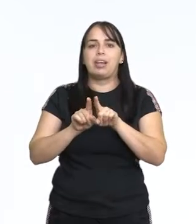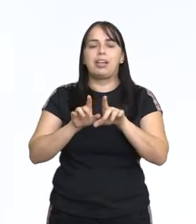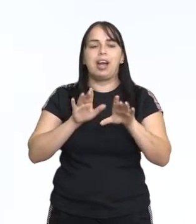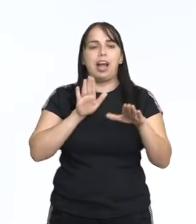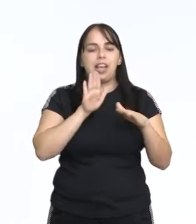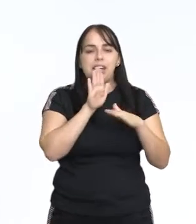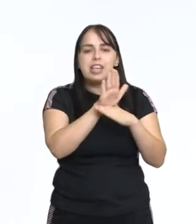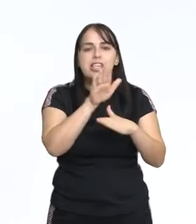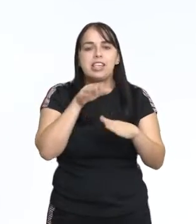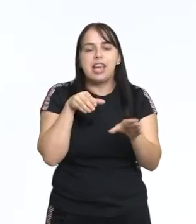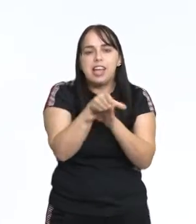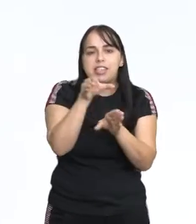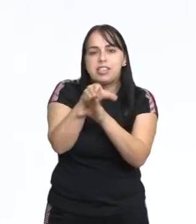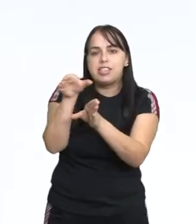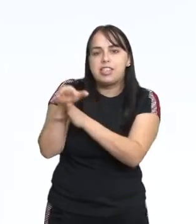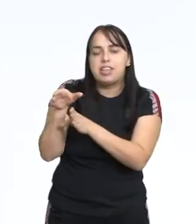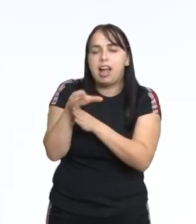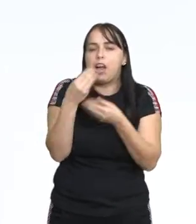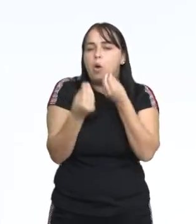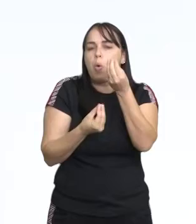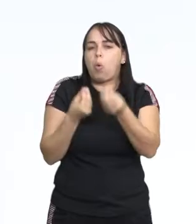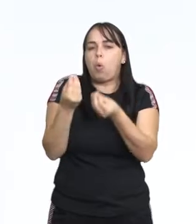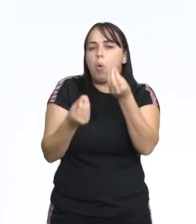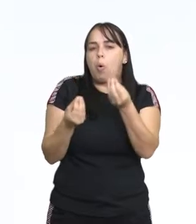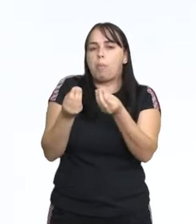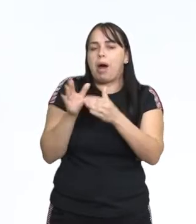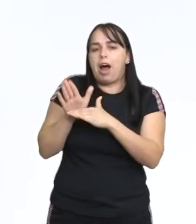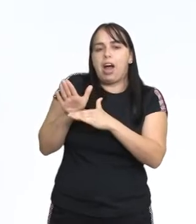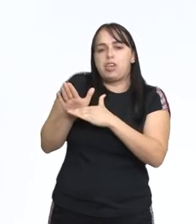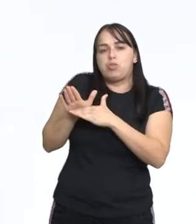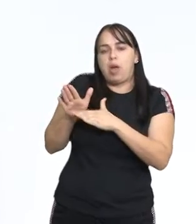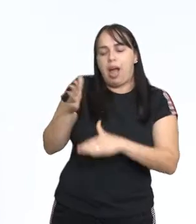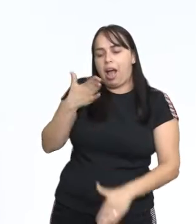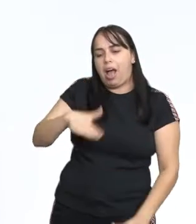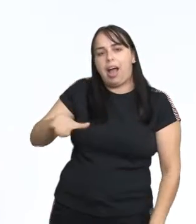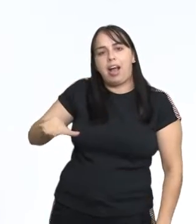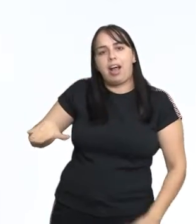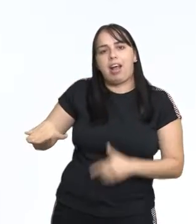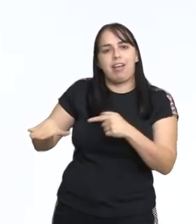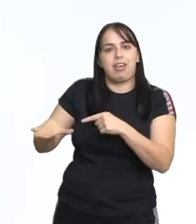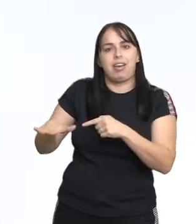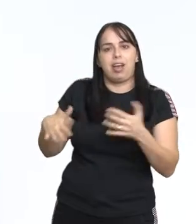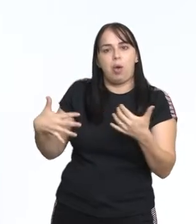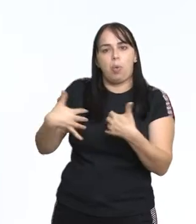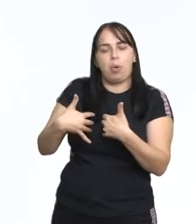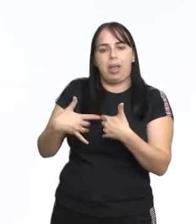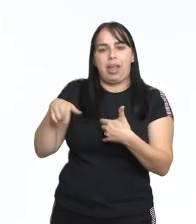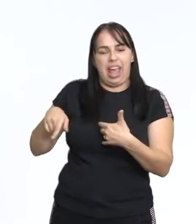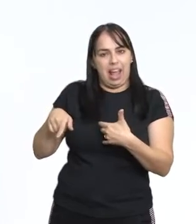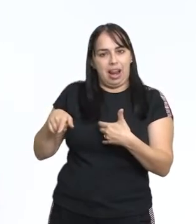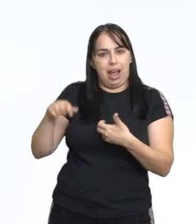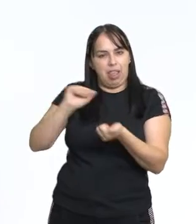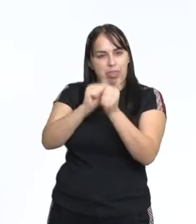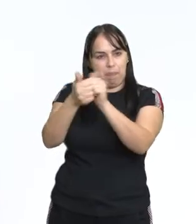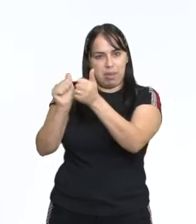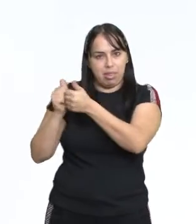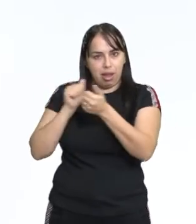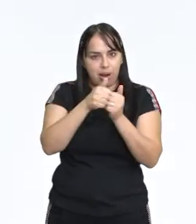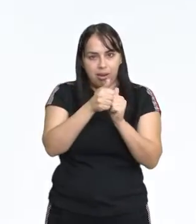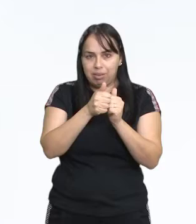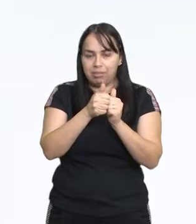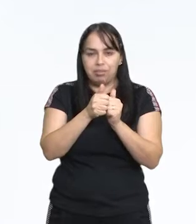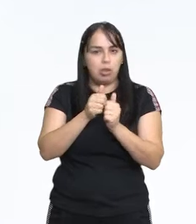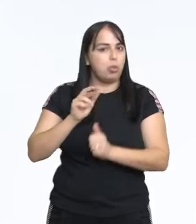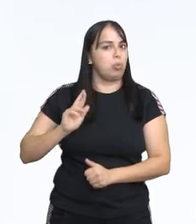para poder receber essas crianças, porque não são as crianças que têm que se adaptar ao modo